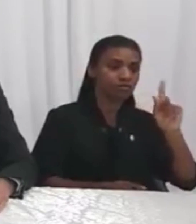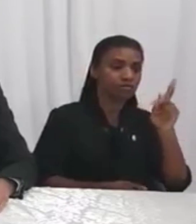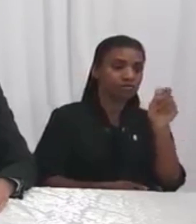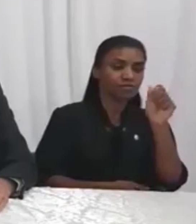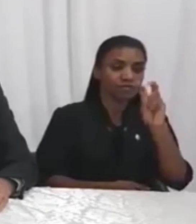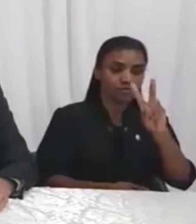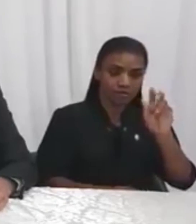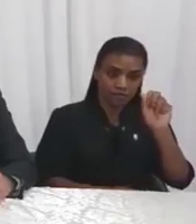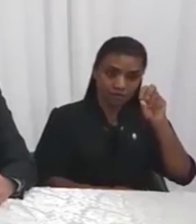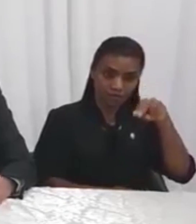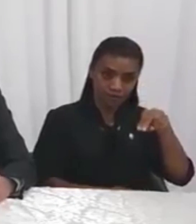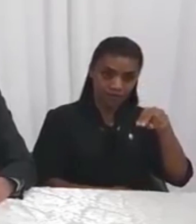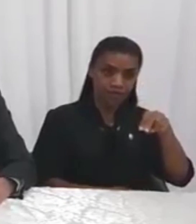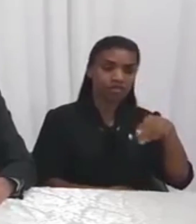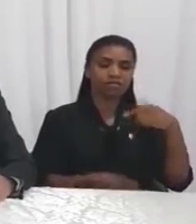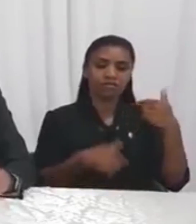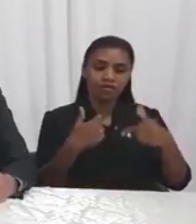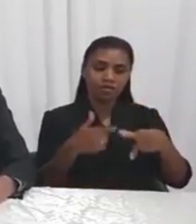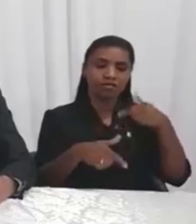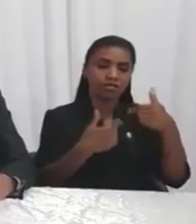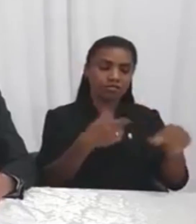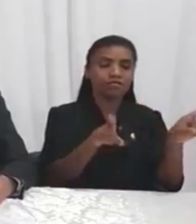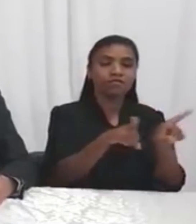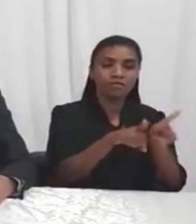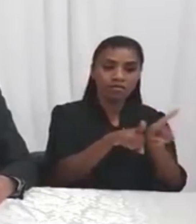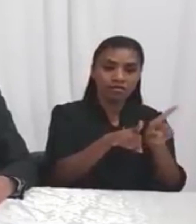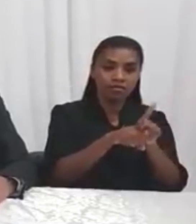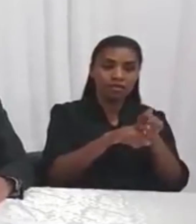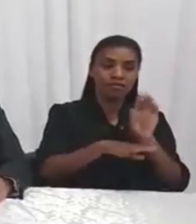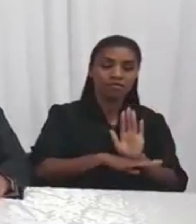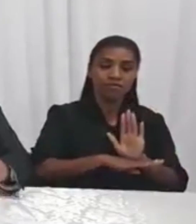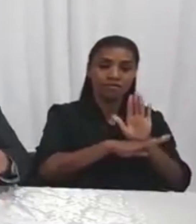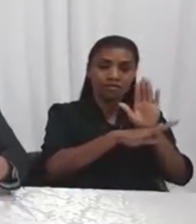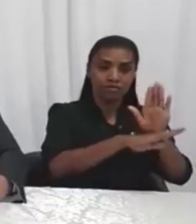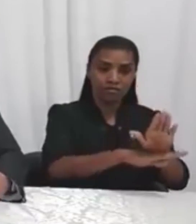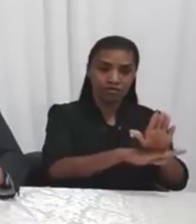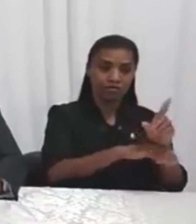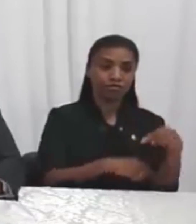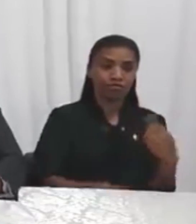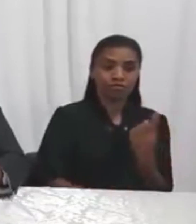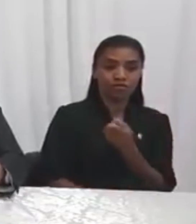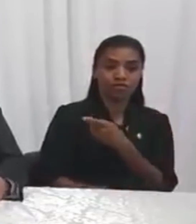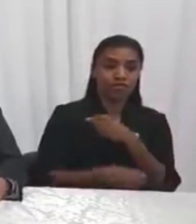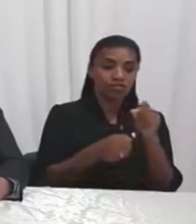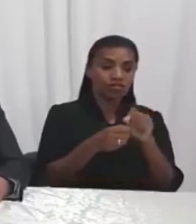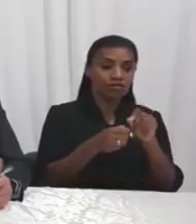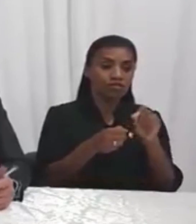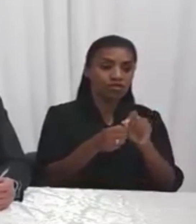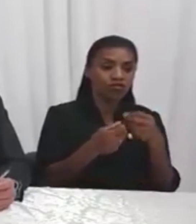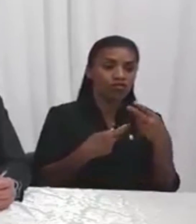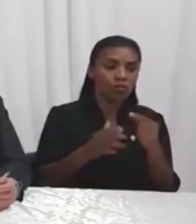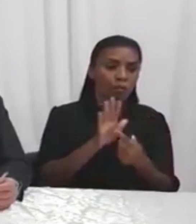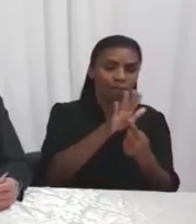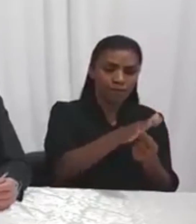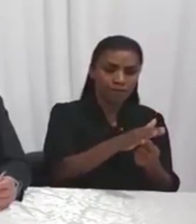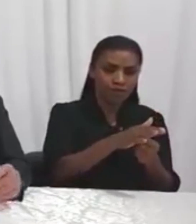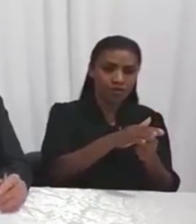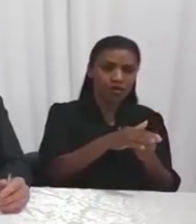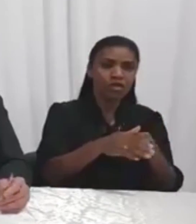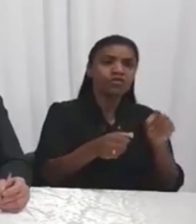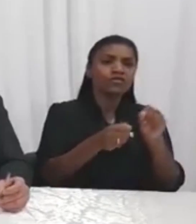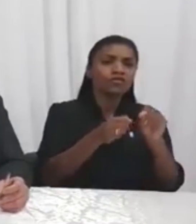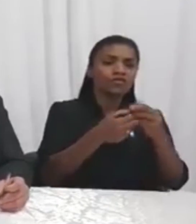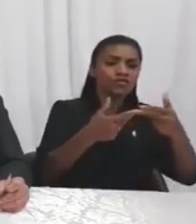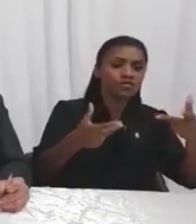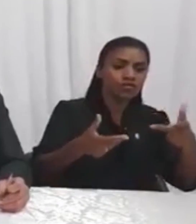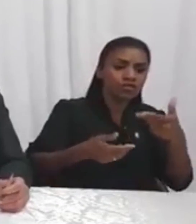Davan, ele vinha trabalhando também favoravelmente que nós editássemos uma medida provisória que viesse